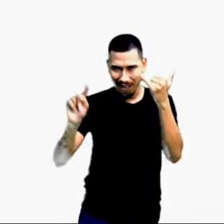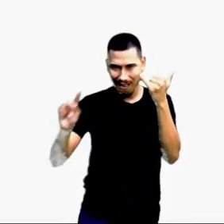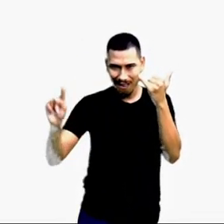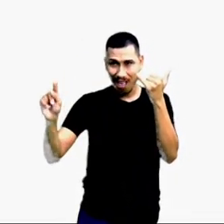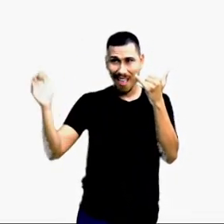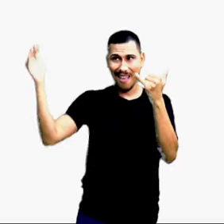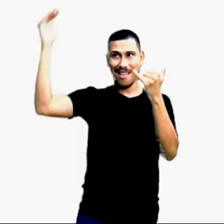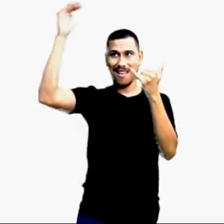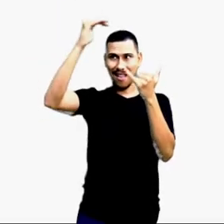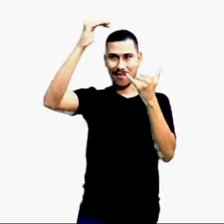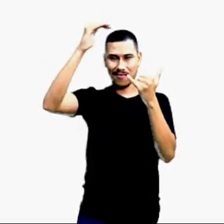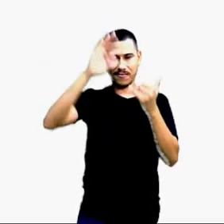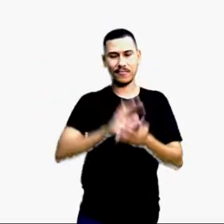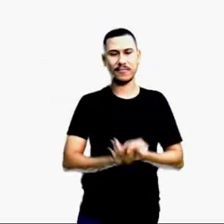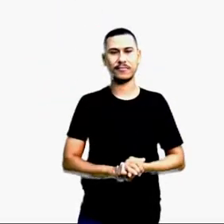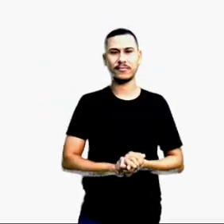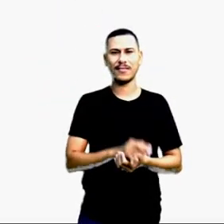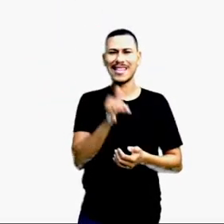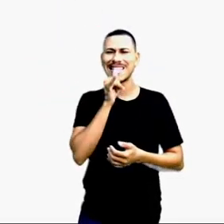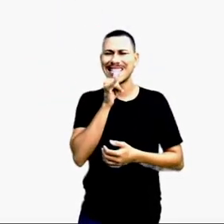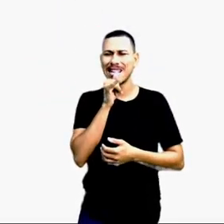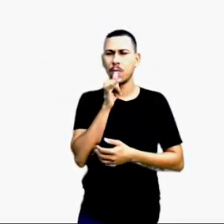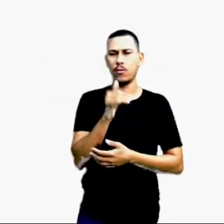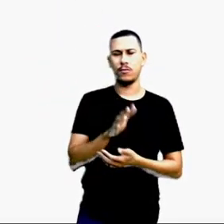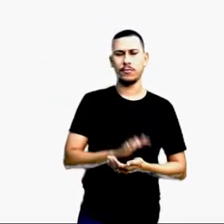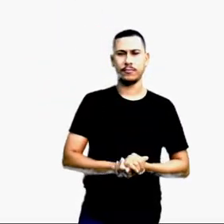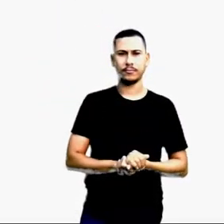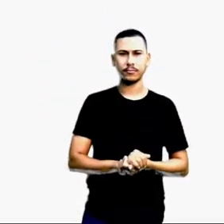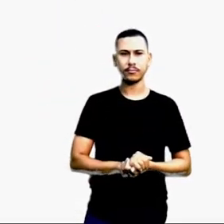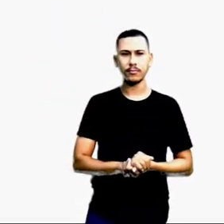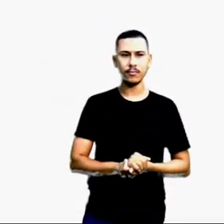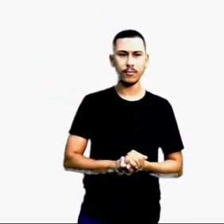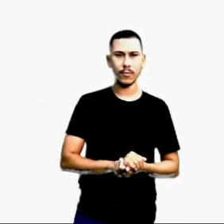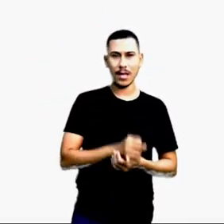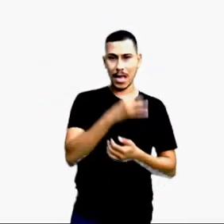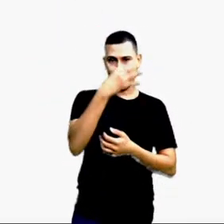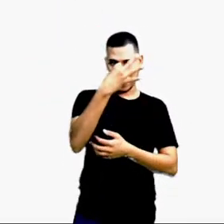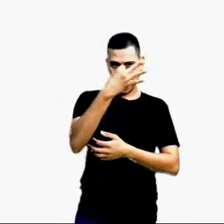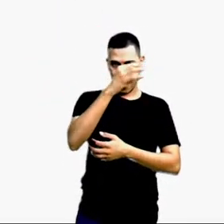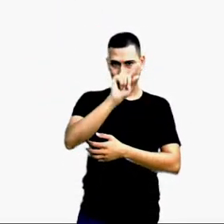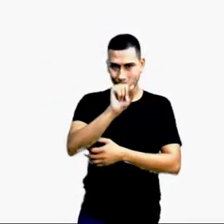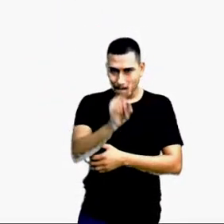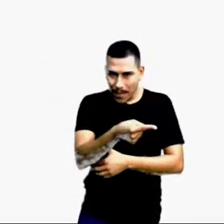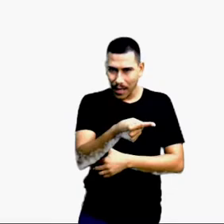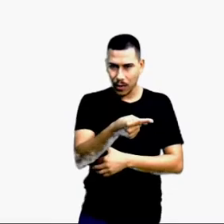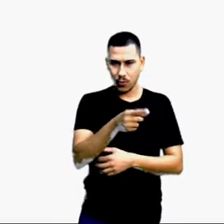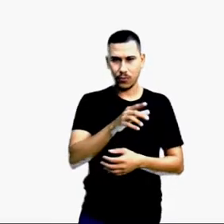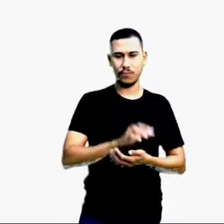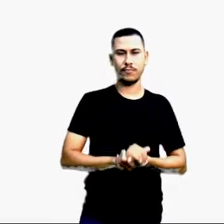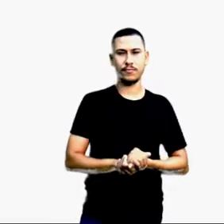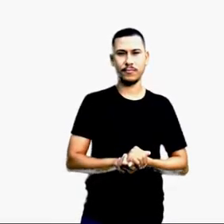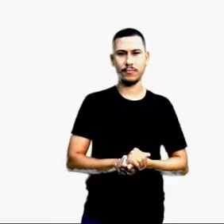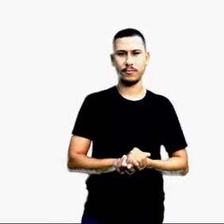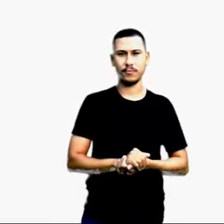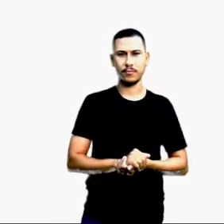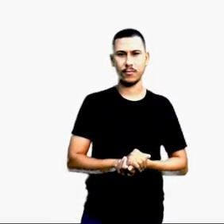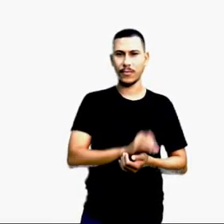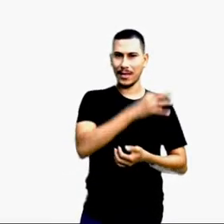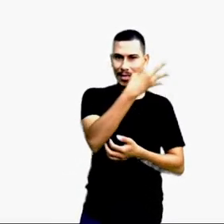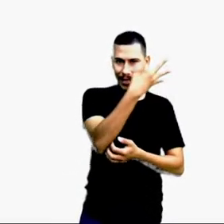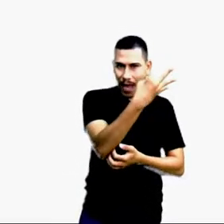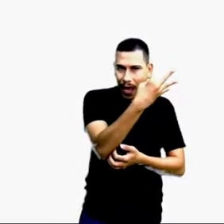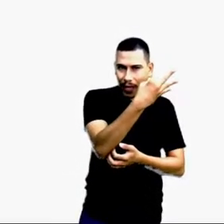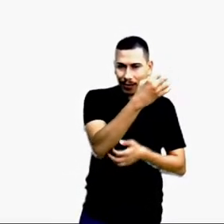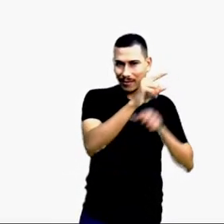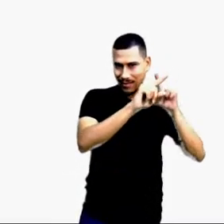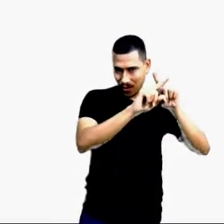casas decimais. Vamos ver esse exemplo. Temos aqui 3.000. 3.000, olha aí, será 3, que